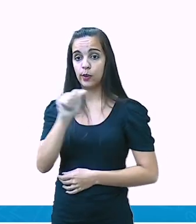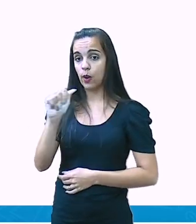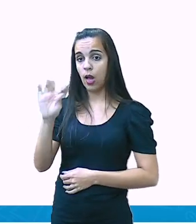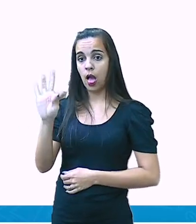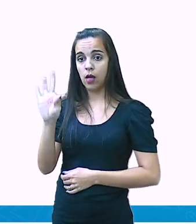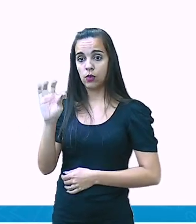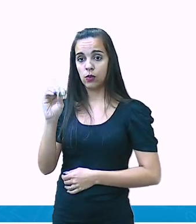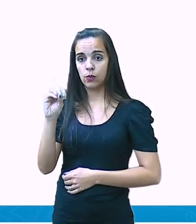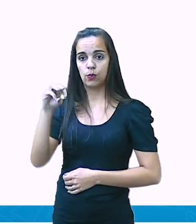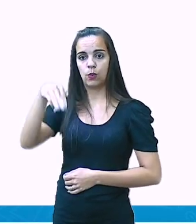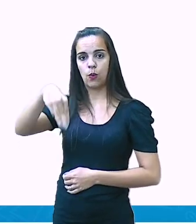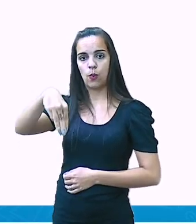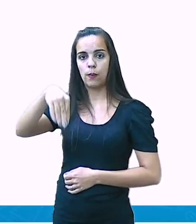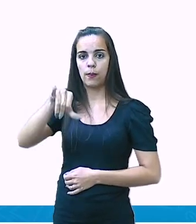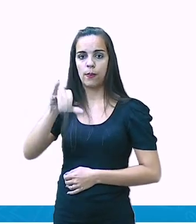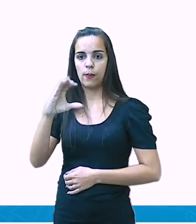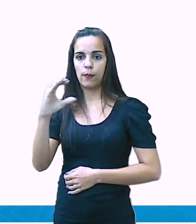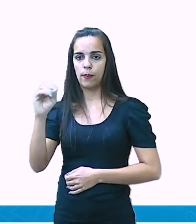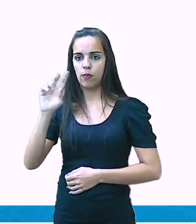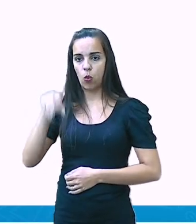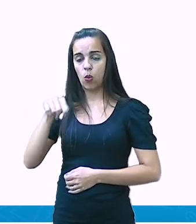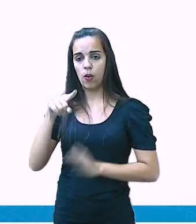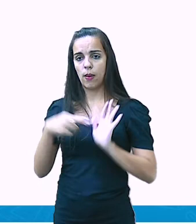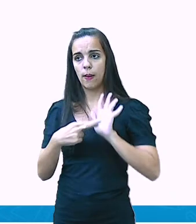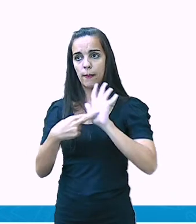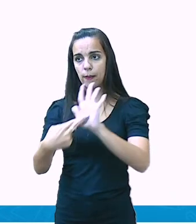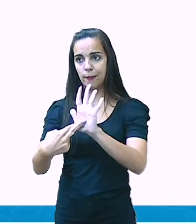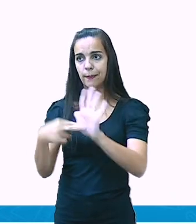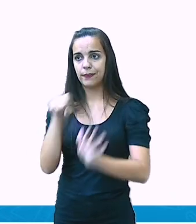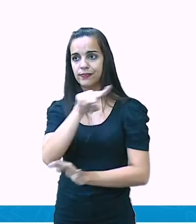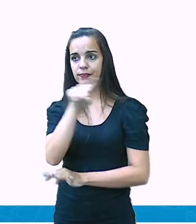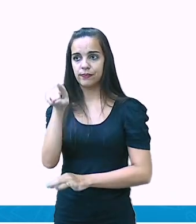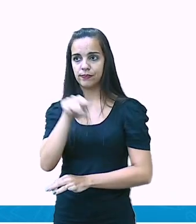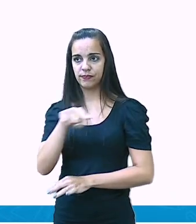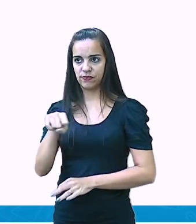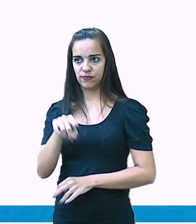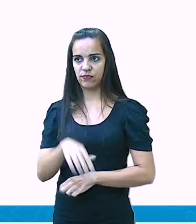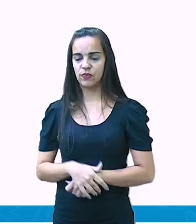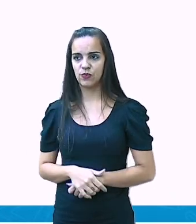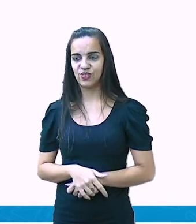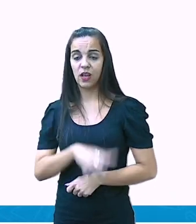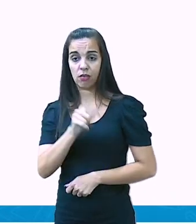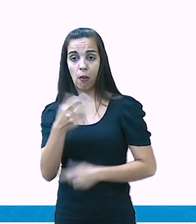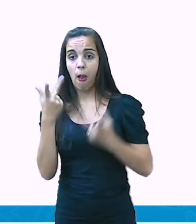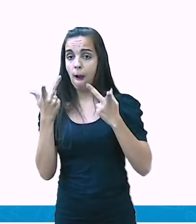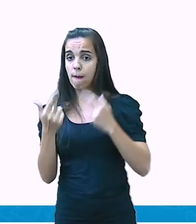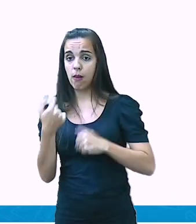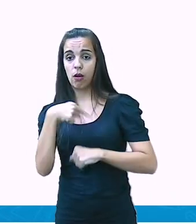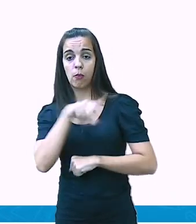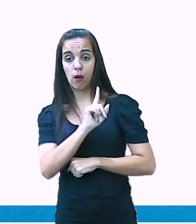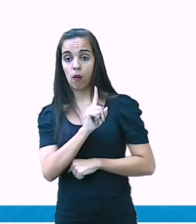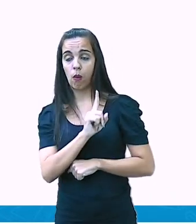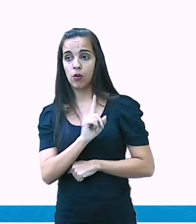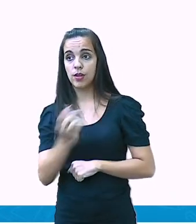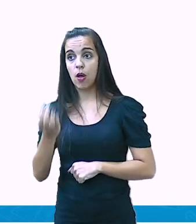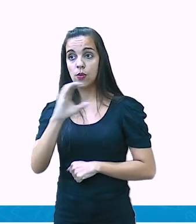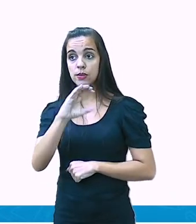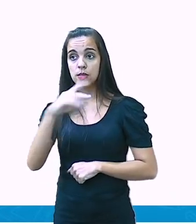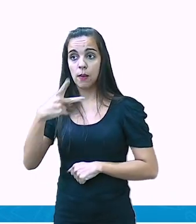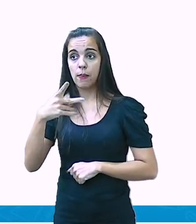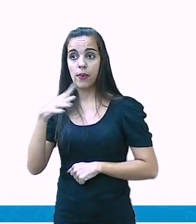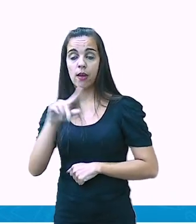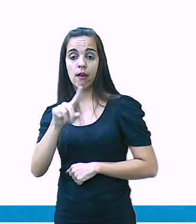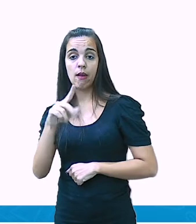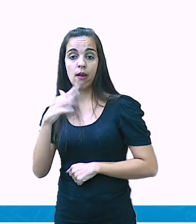número atômico. Então, o número atômico, ele é, assim, o CPF do átomo. Ah, eu quero saber o